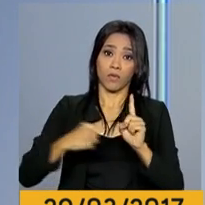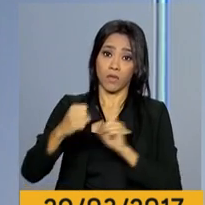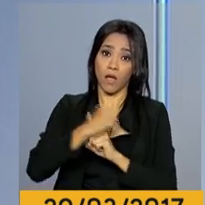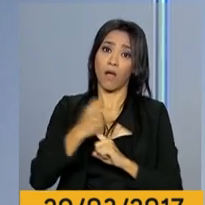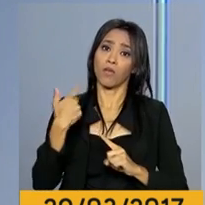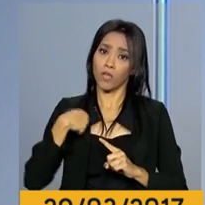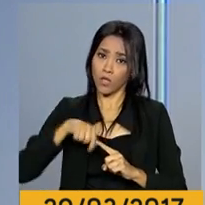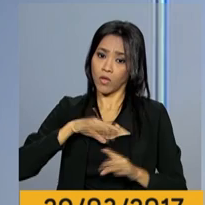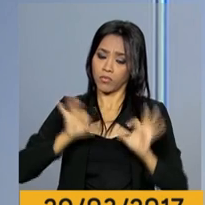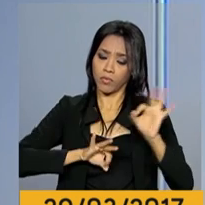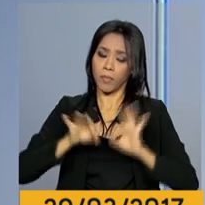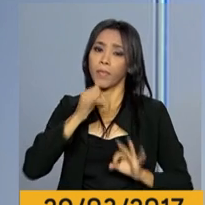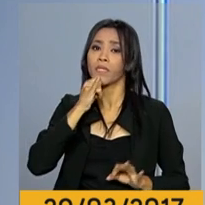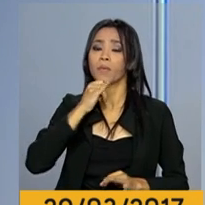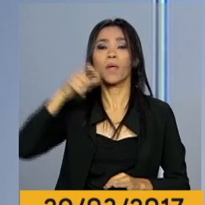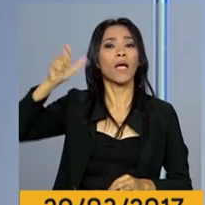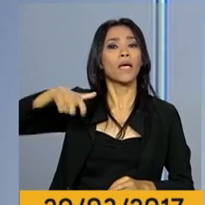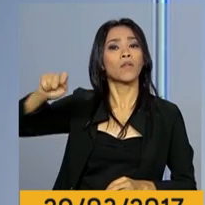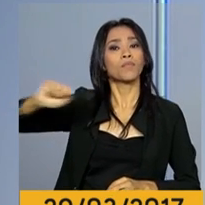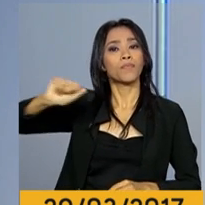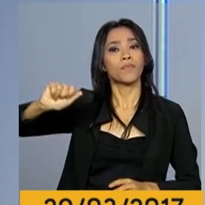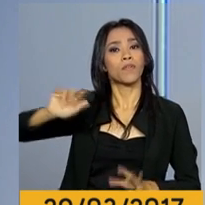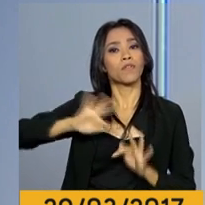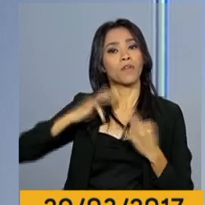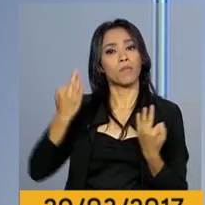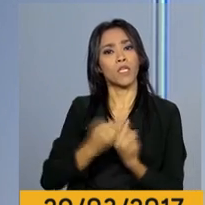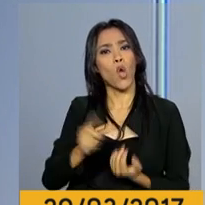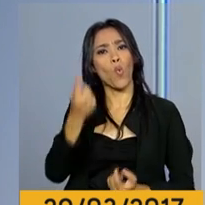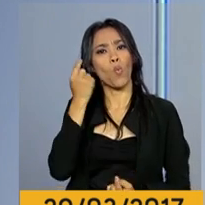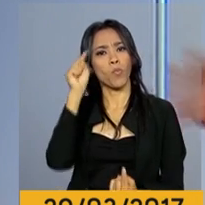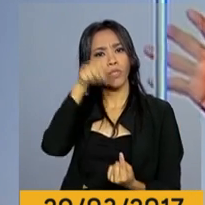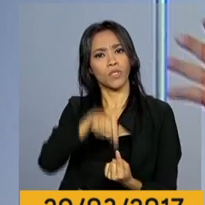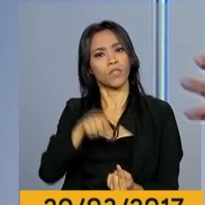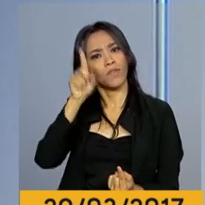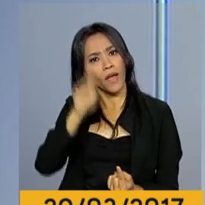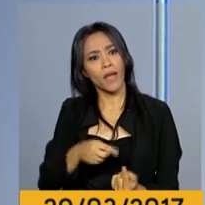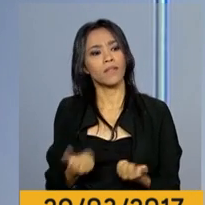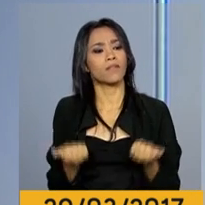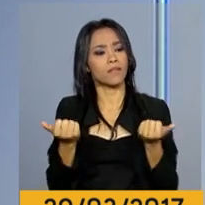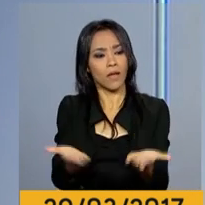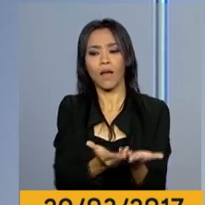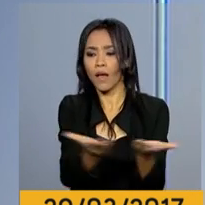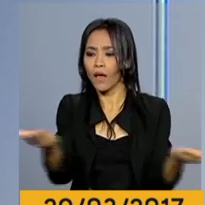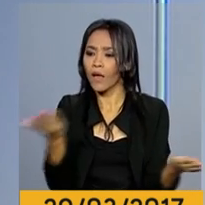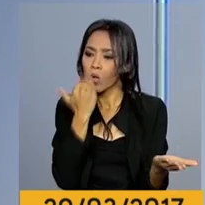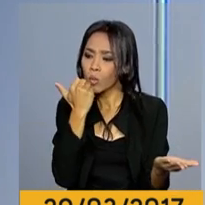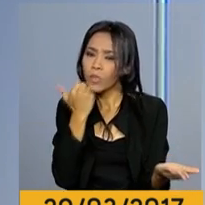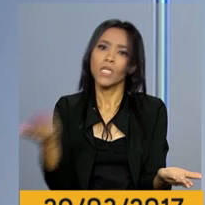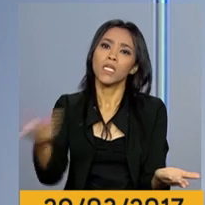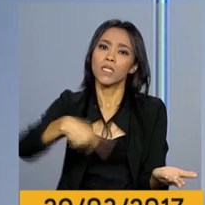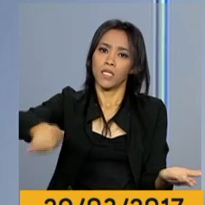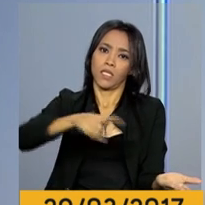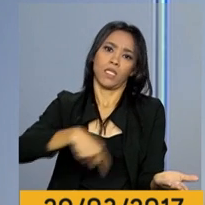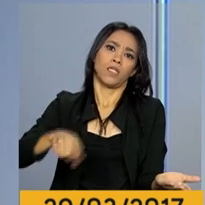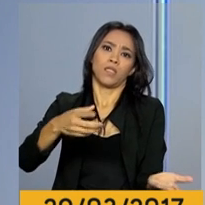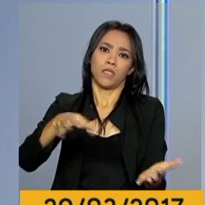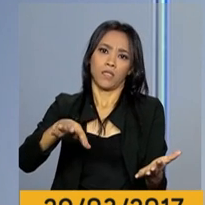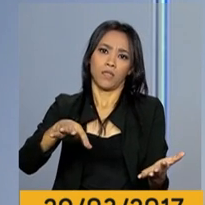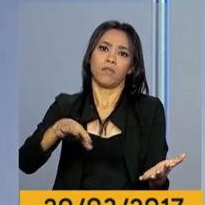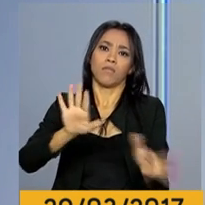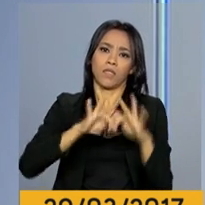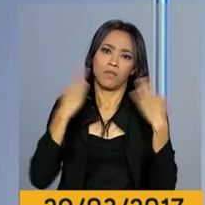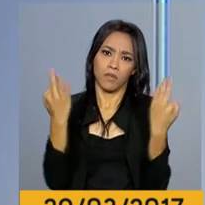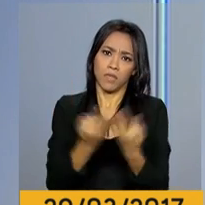enfrentado o bolsa família por exemplo cujo um dos objetivos centrais e alimentar as famílias e dar o mínimo de dignidade